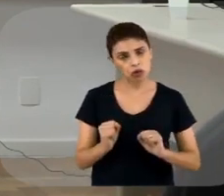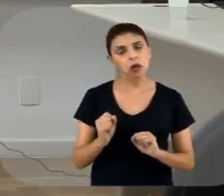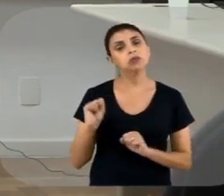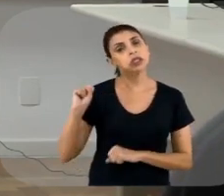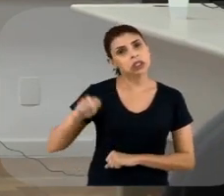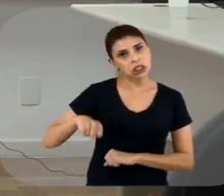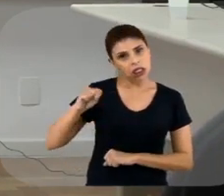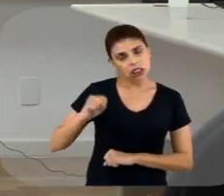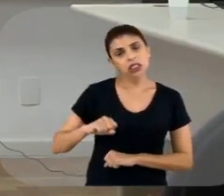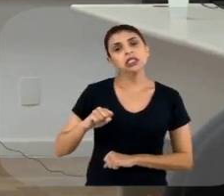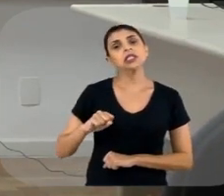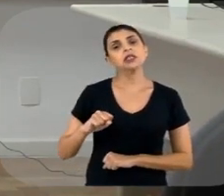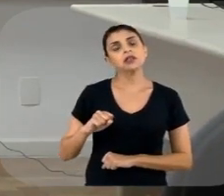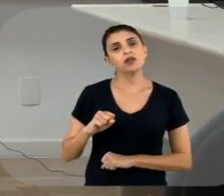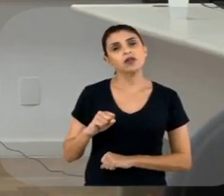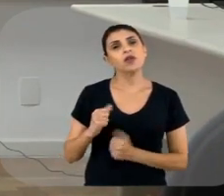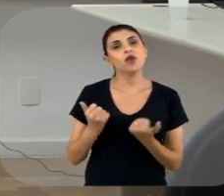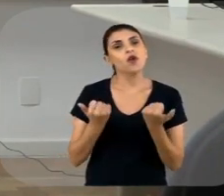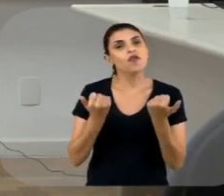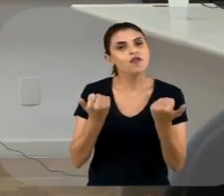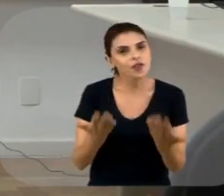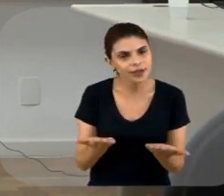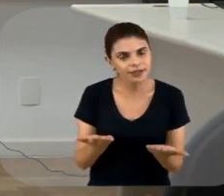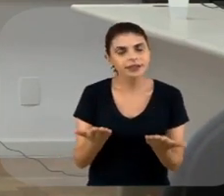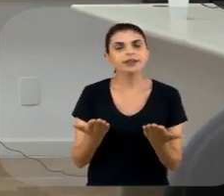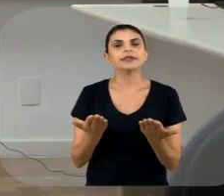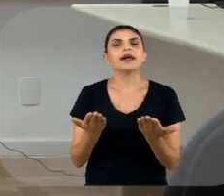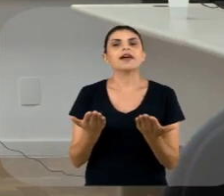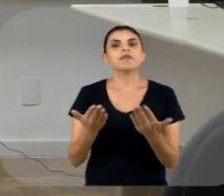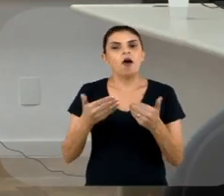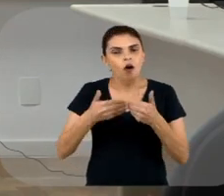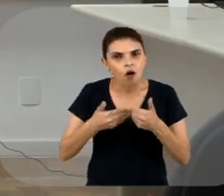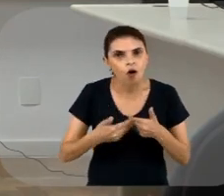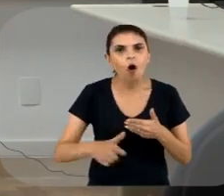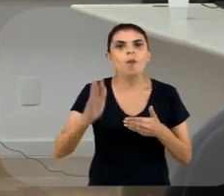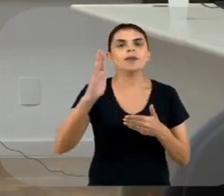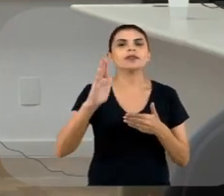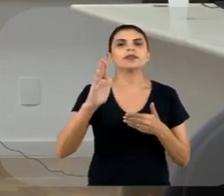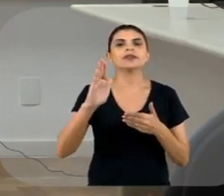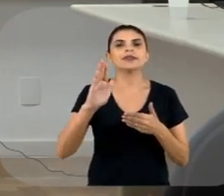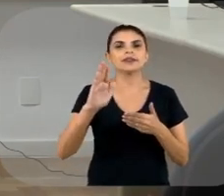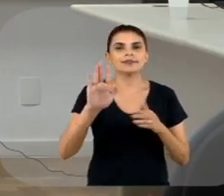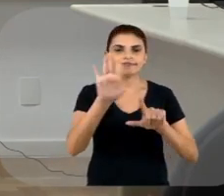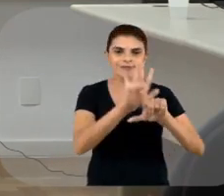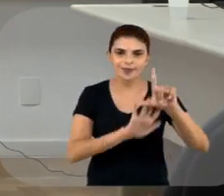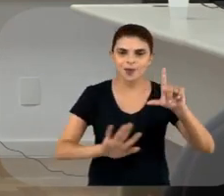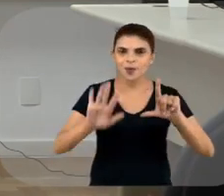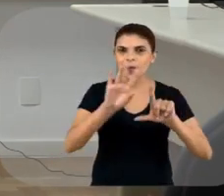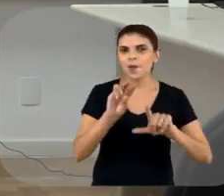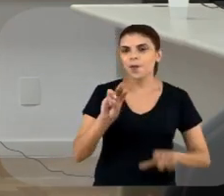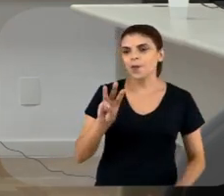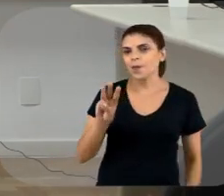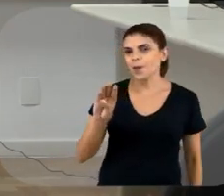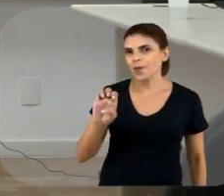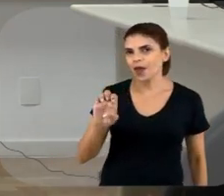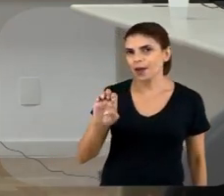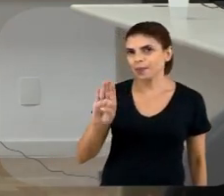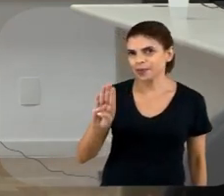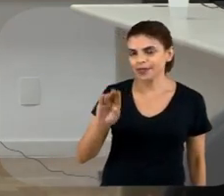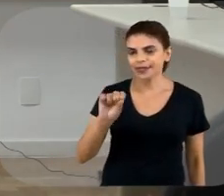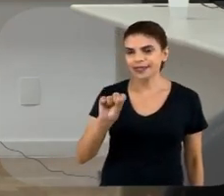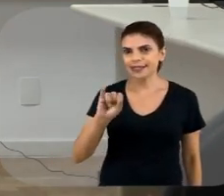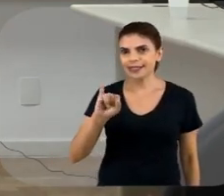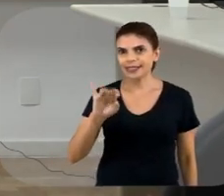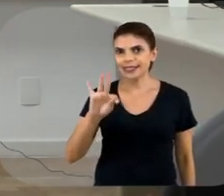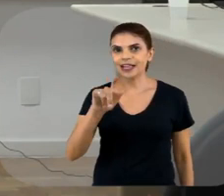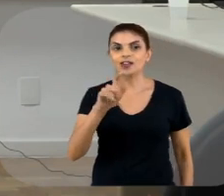exemplo, dar o gatilho para a configuração do hot site, né? Que é onde